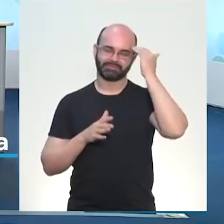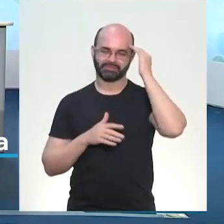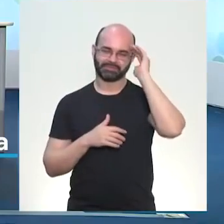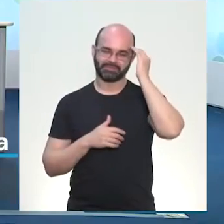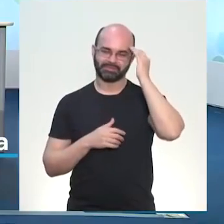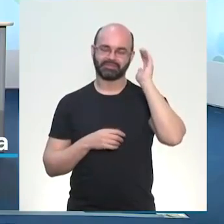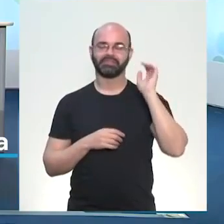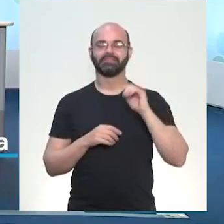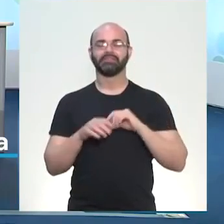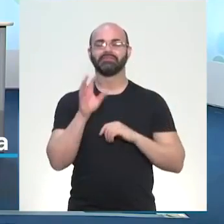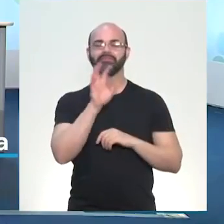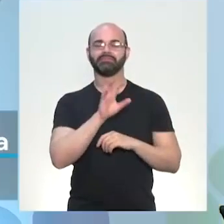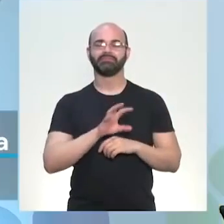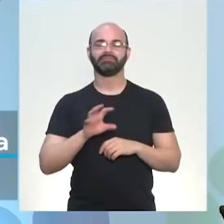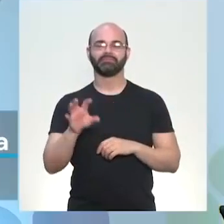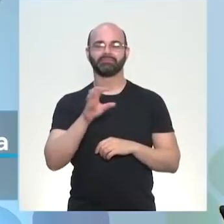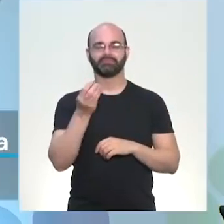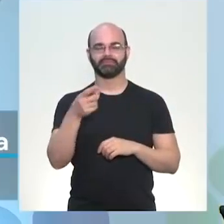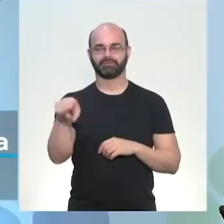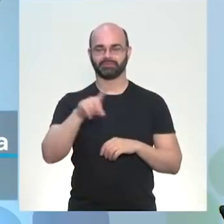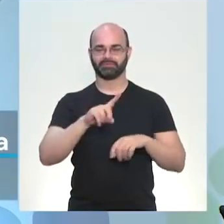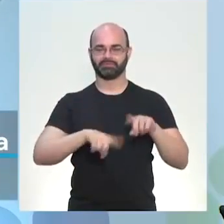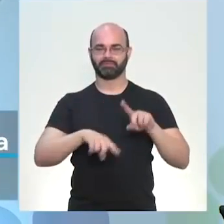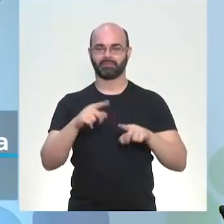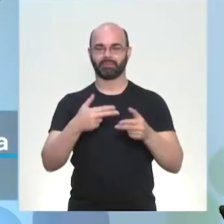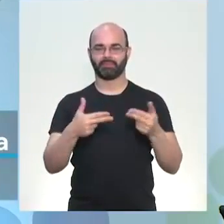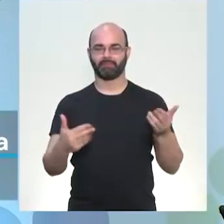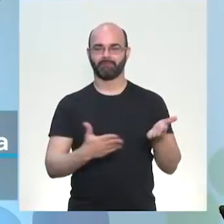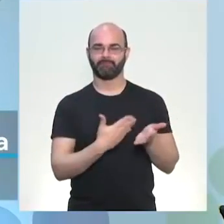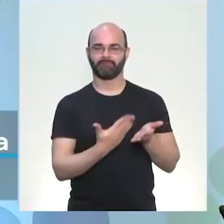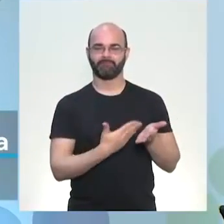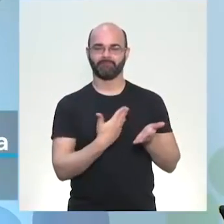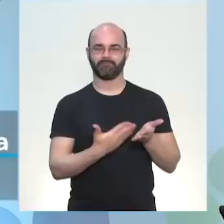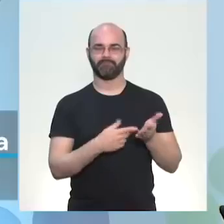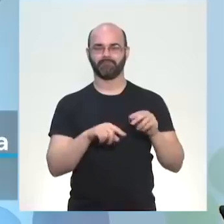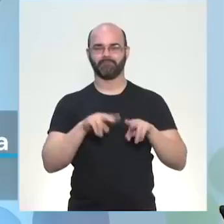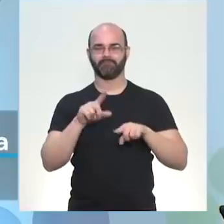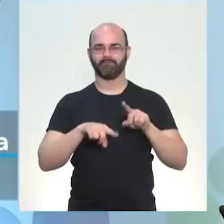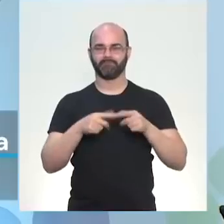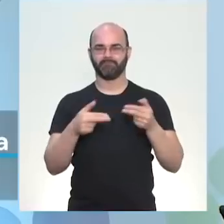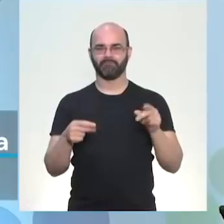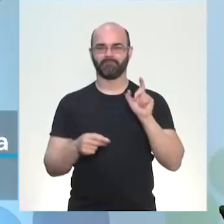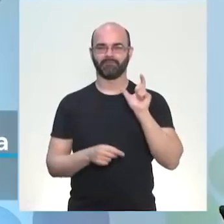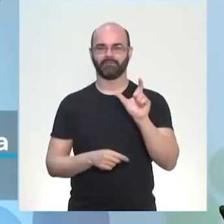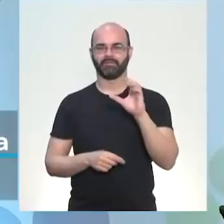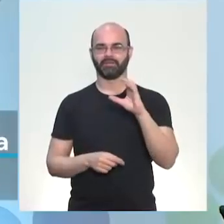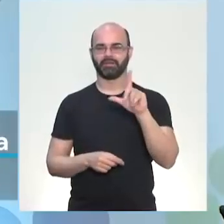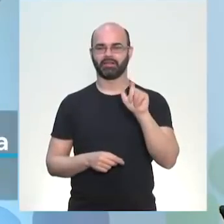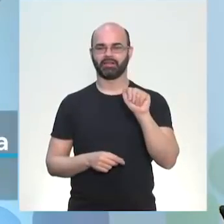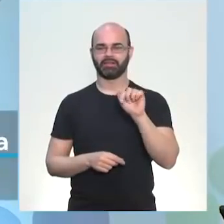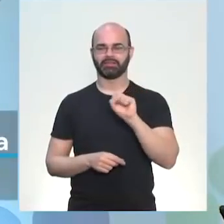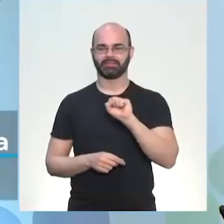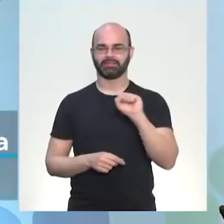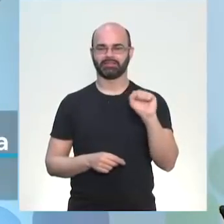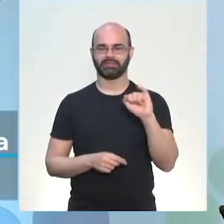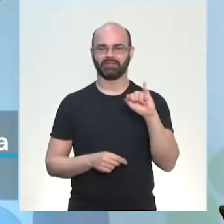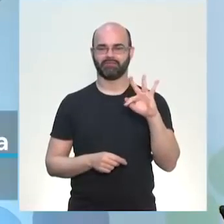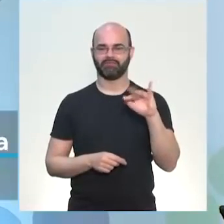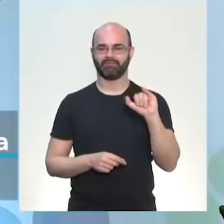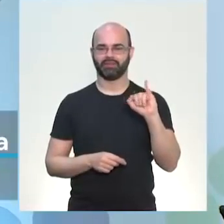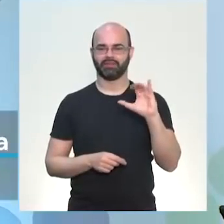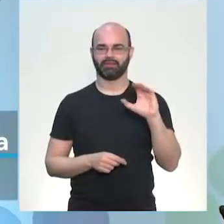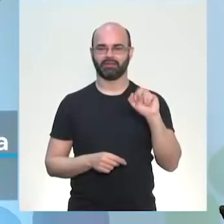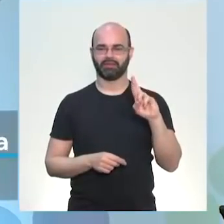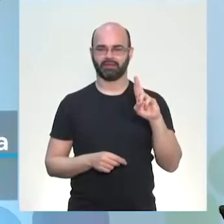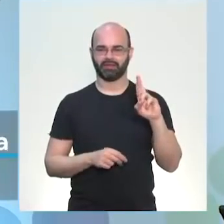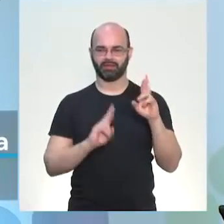classificar. Então, no material de vocês, tem uma ideia aí que é de classificar. Então, eu dei os nomes, por isso que eu não coloquei imagem. Então,